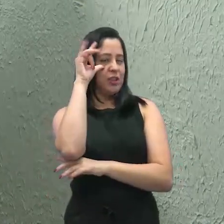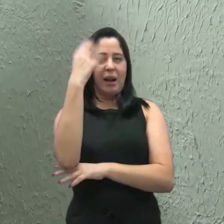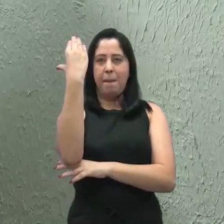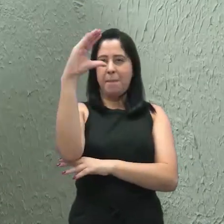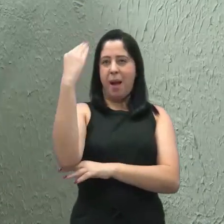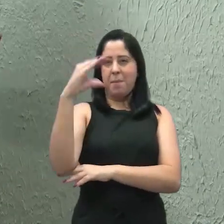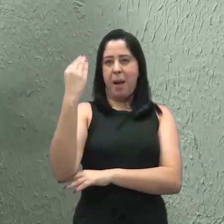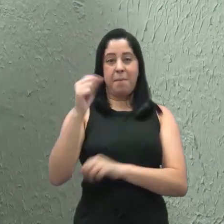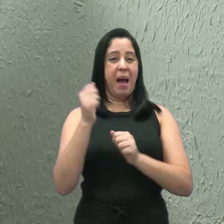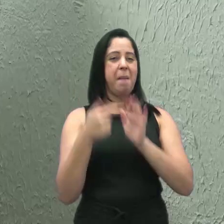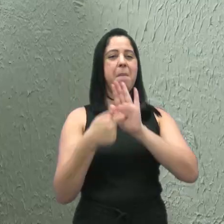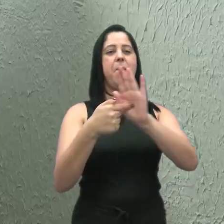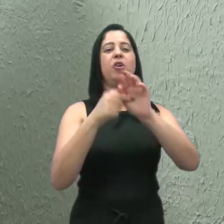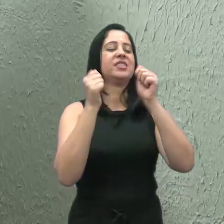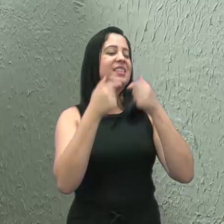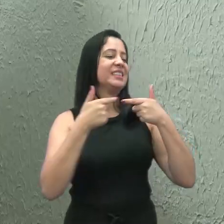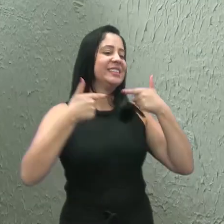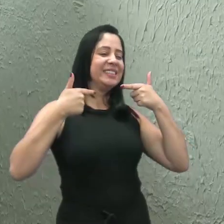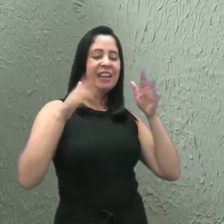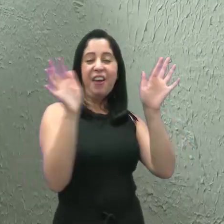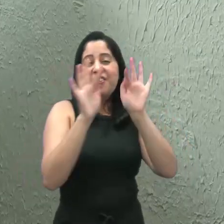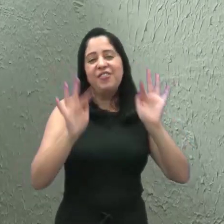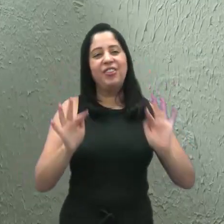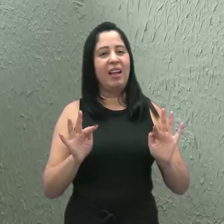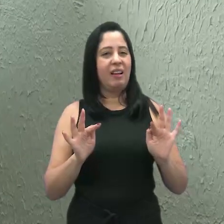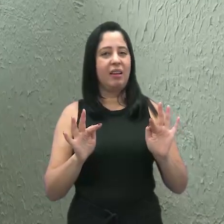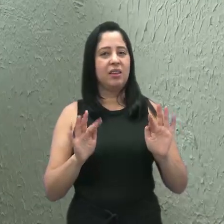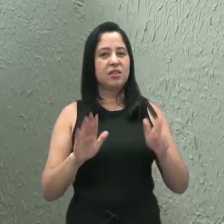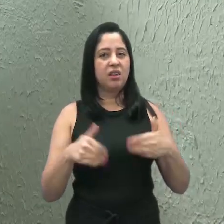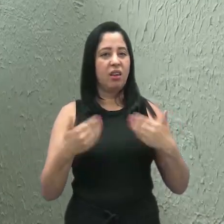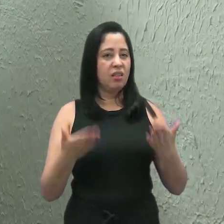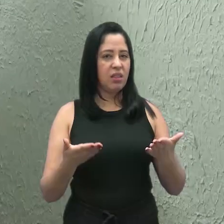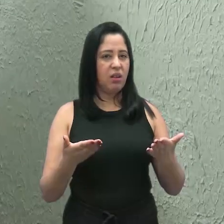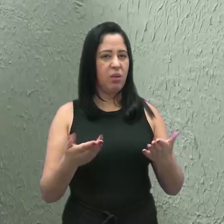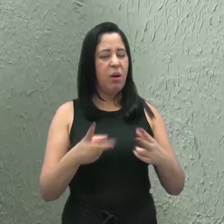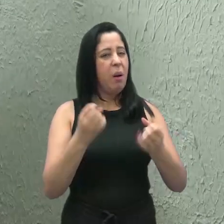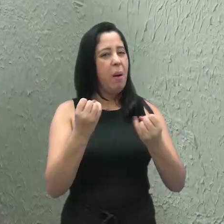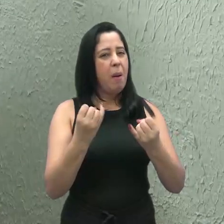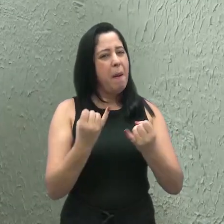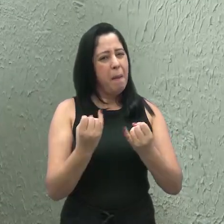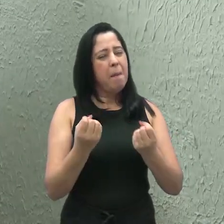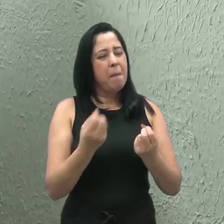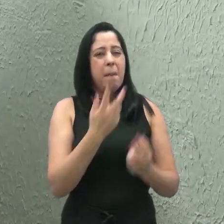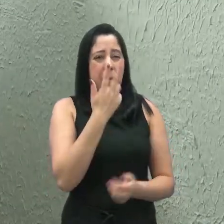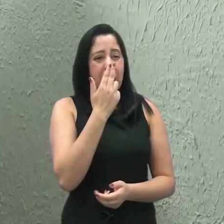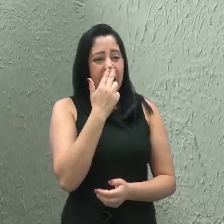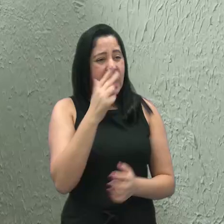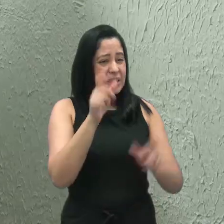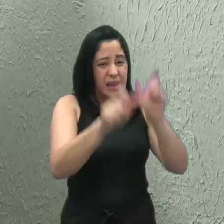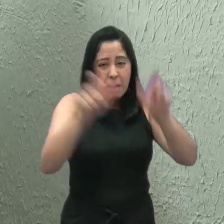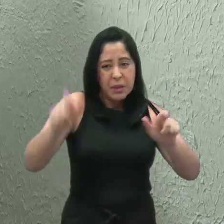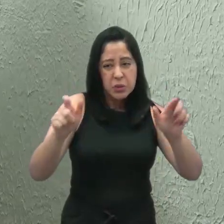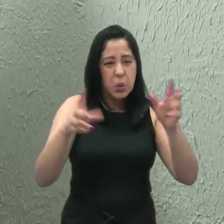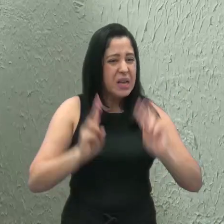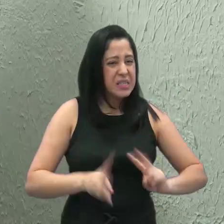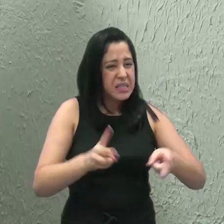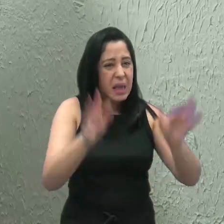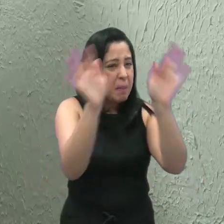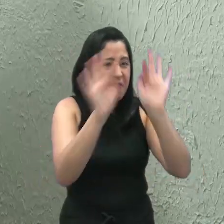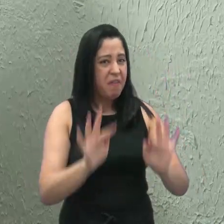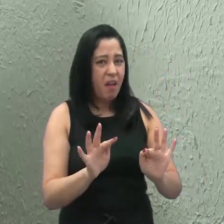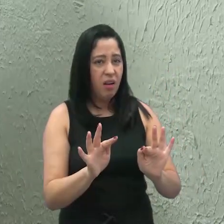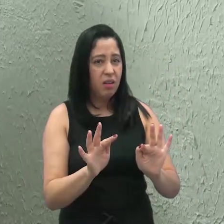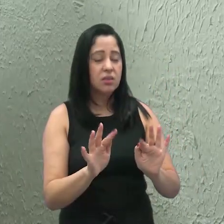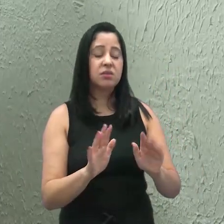o pessoal só posta alegria, né? Então a gente só tem movimentos de vida feliz. Então as pessoas, elas são imediatistas para